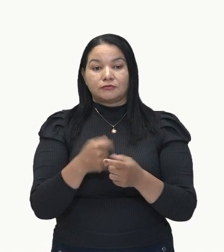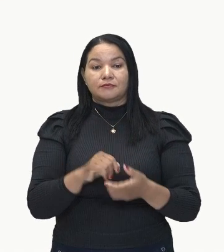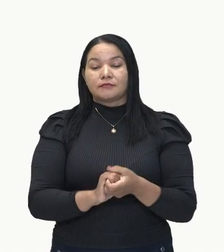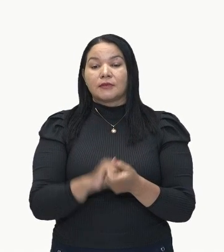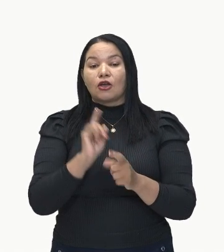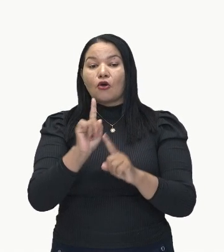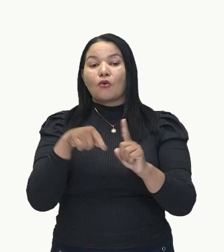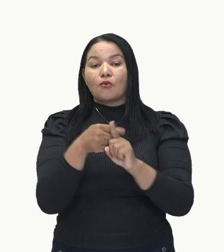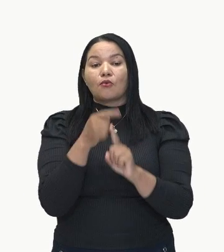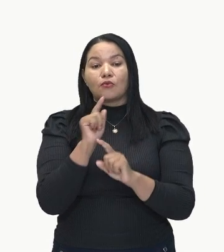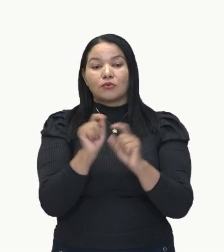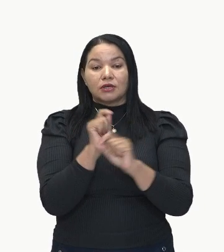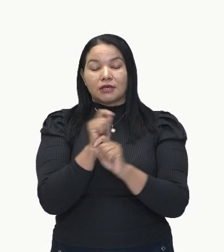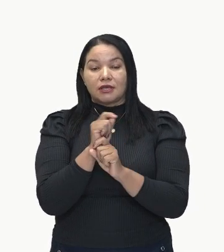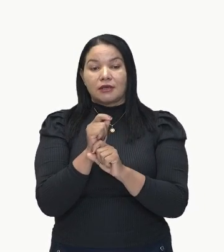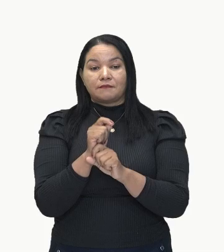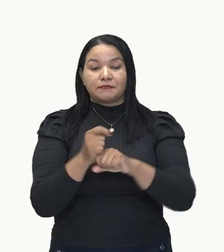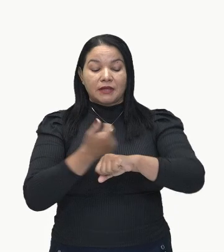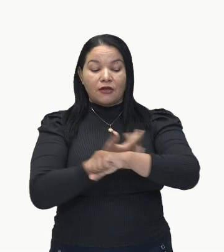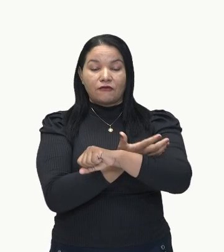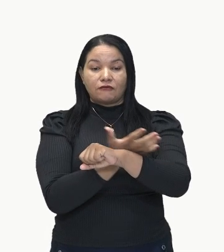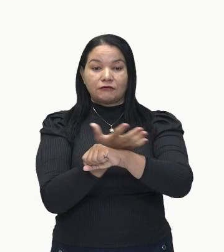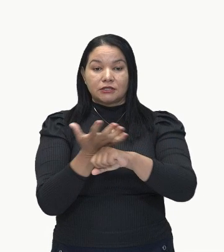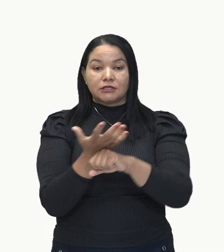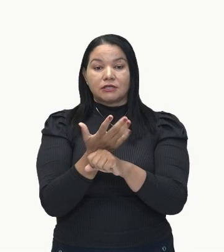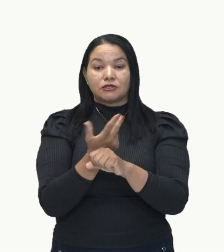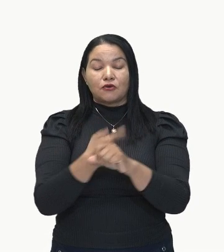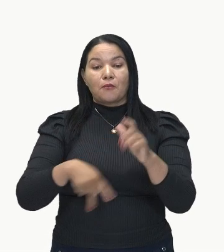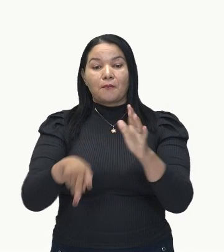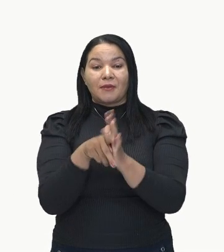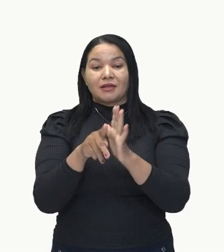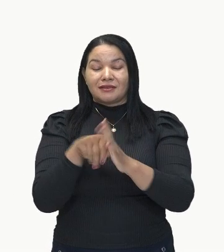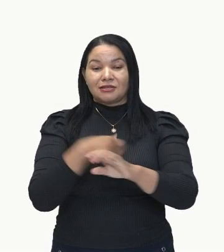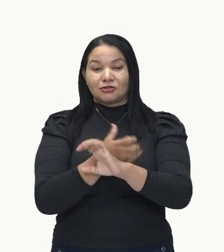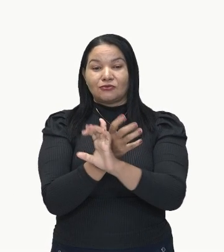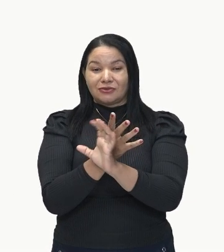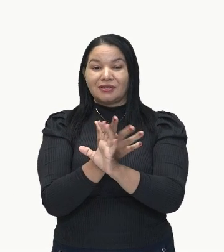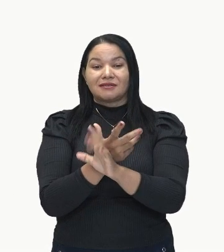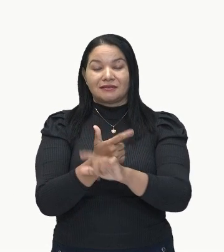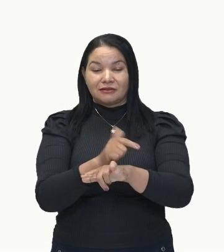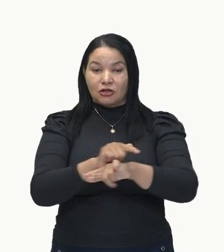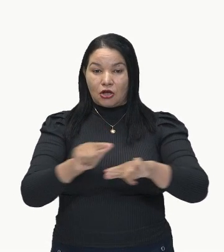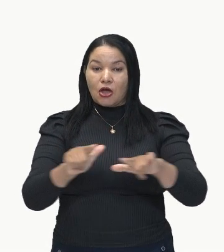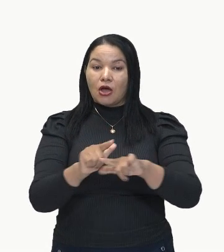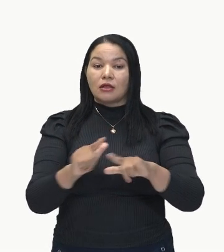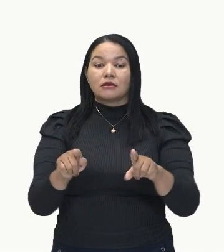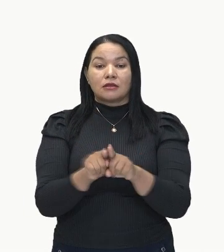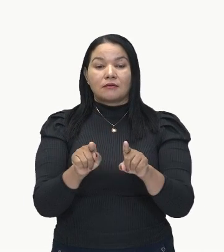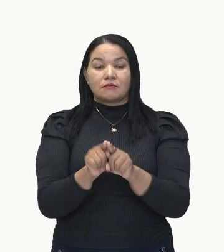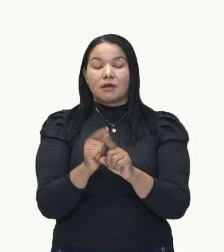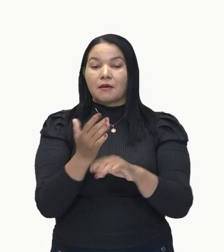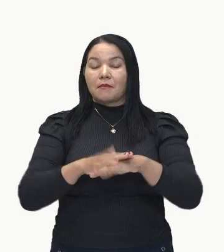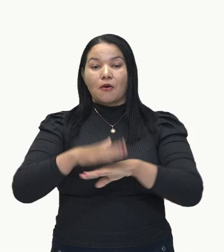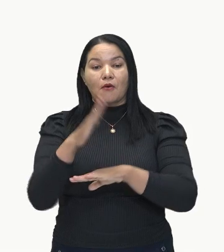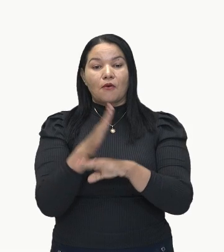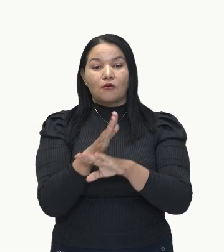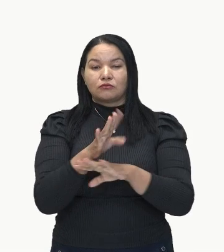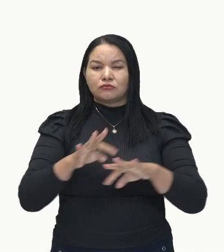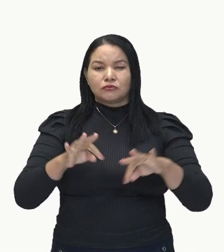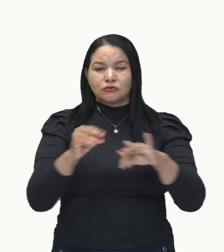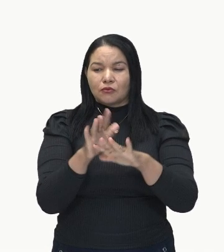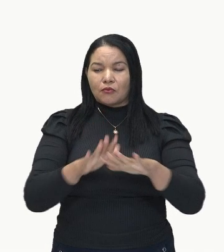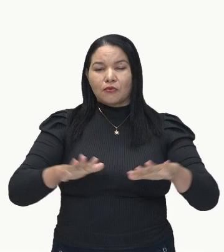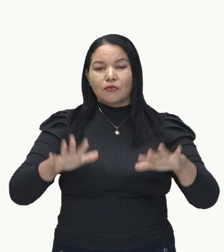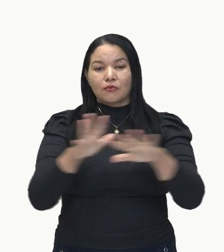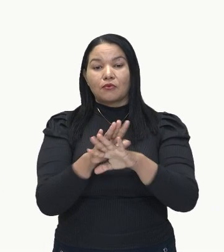das pradarias, também teremos a vegetação de deserto, né? A vegetação desértica, onde a maior parte do deserto